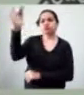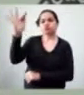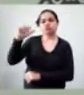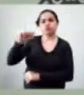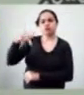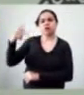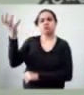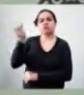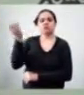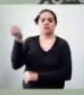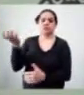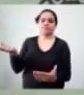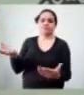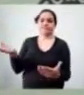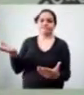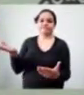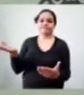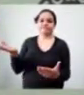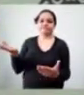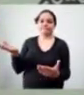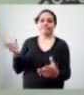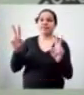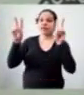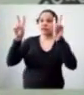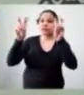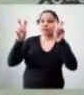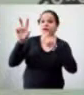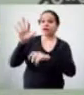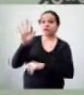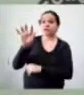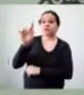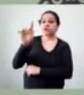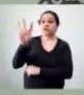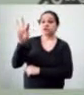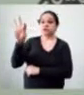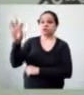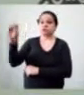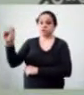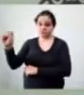o que diz respeito ao Fundo de Garantia do Tempo de Serviço.